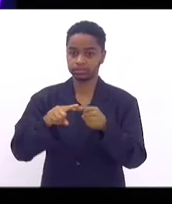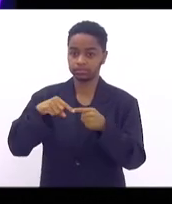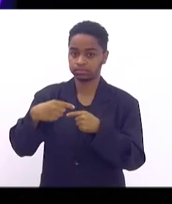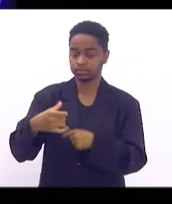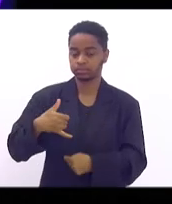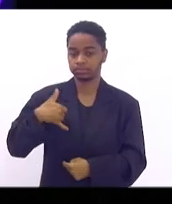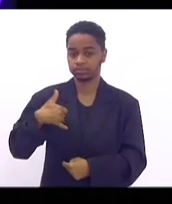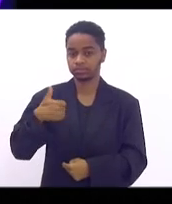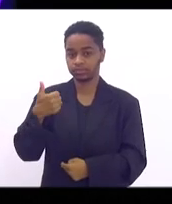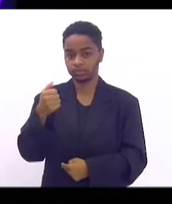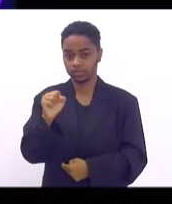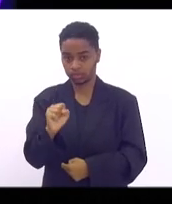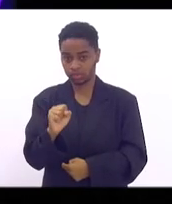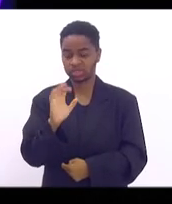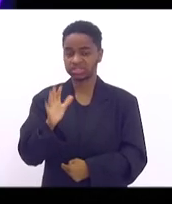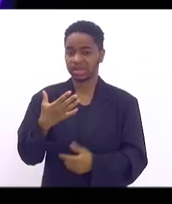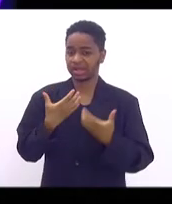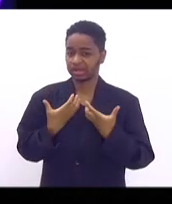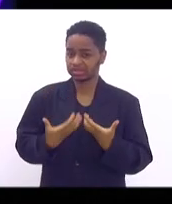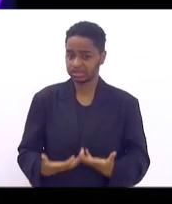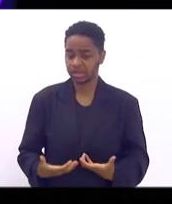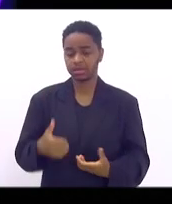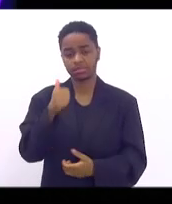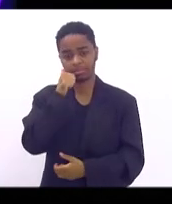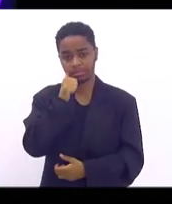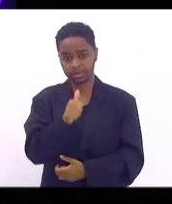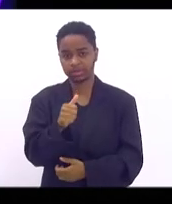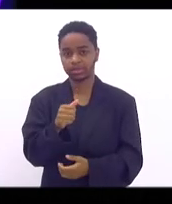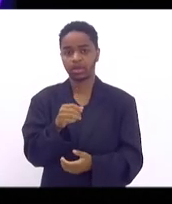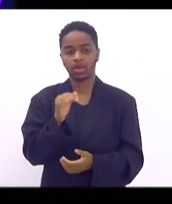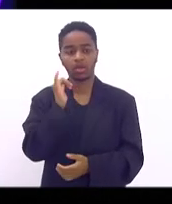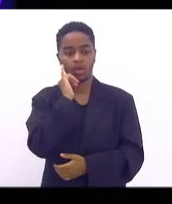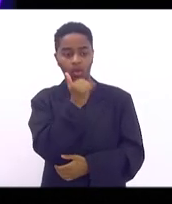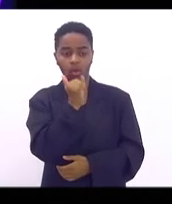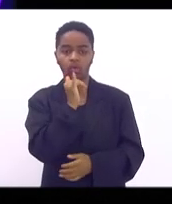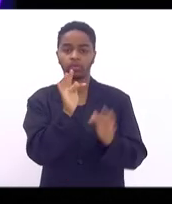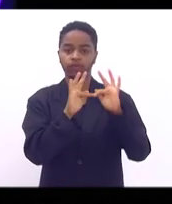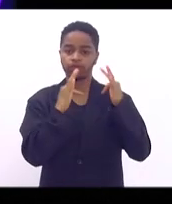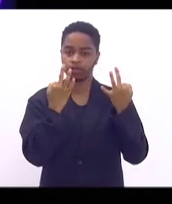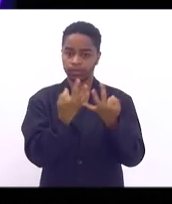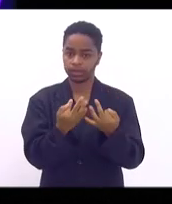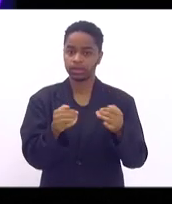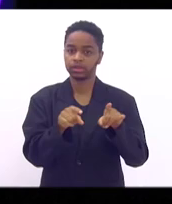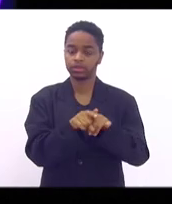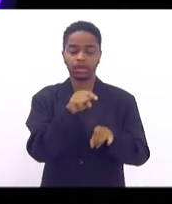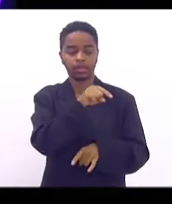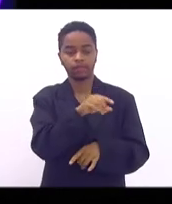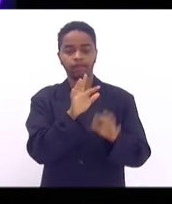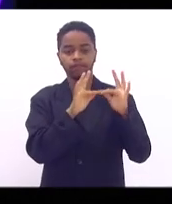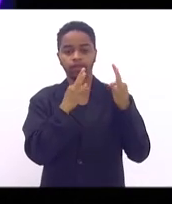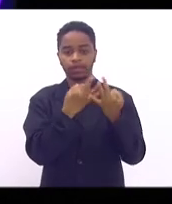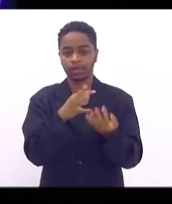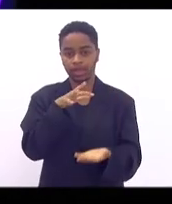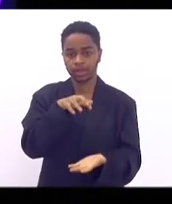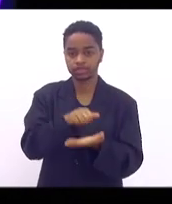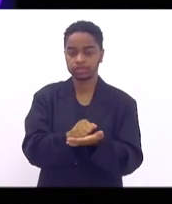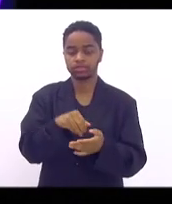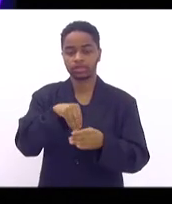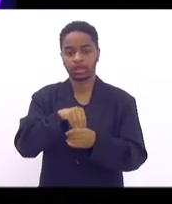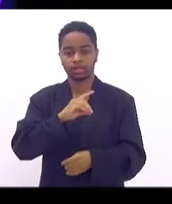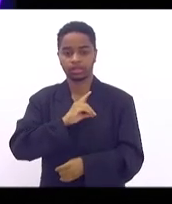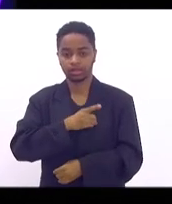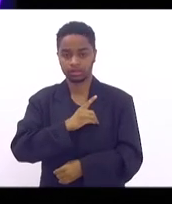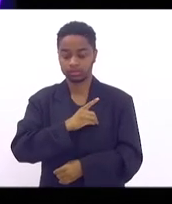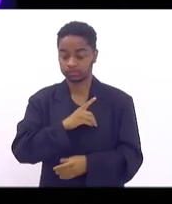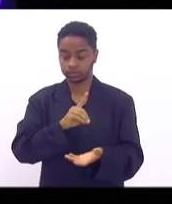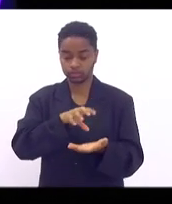exausta emocionalmente, ela de fato conta para os pais que eles fazem o registro na Delegacia Especializada de